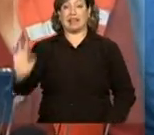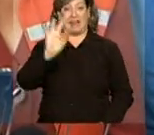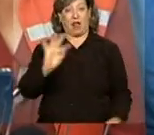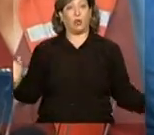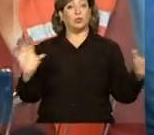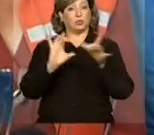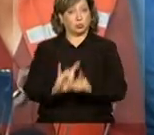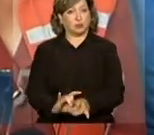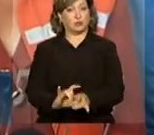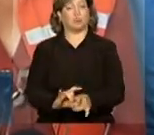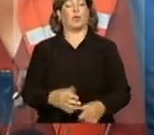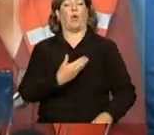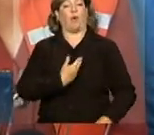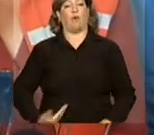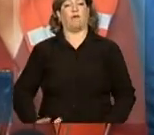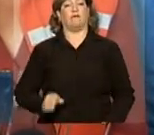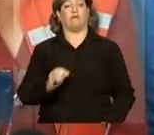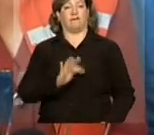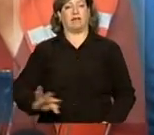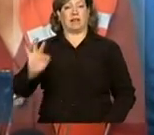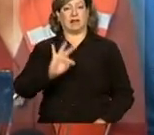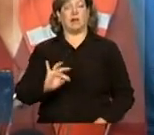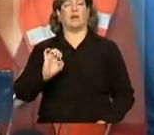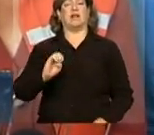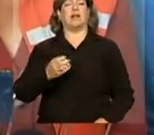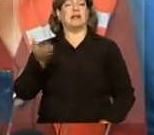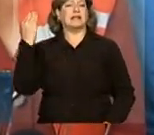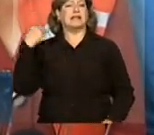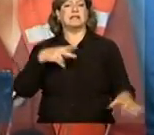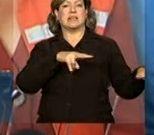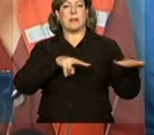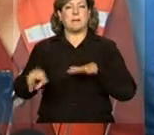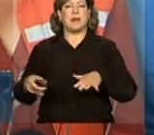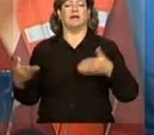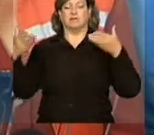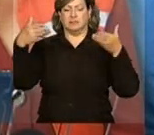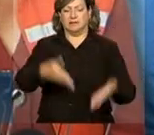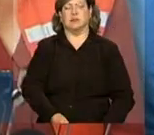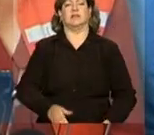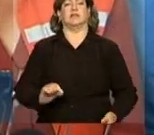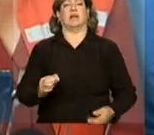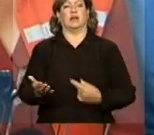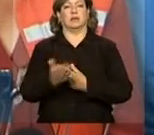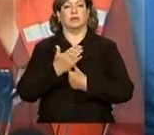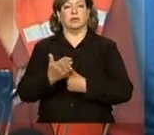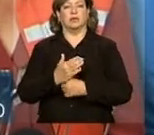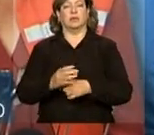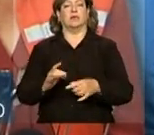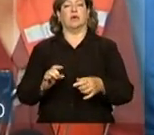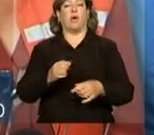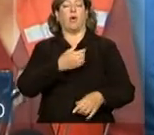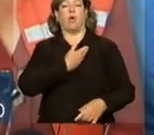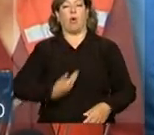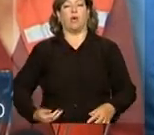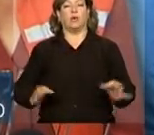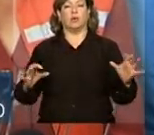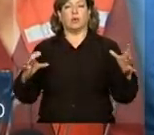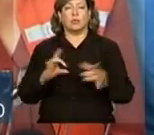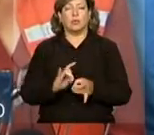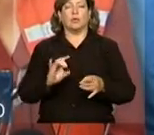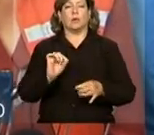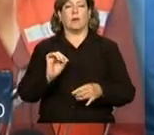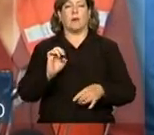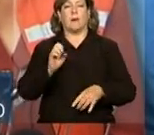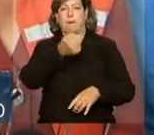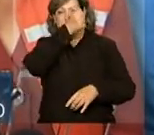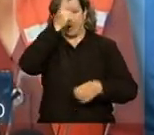já com a presença do governo federal aqui desde a semana passada, e integrados com os governos municipais, e vendo